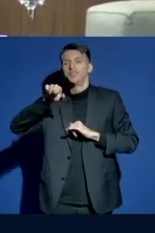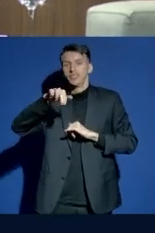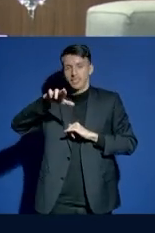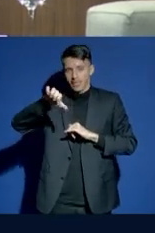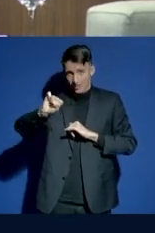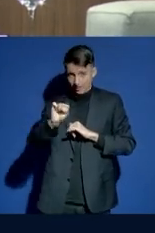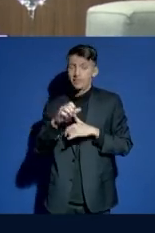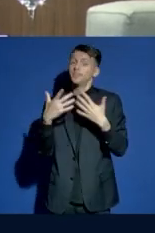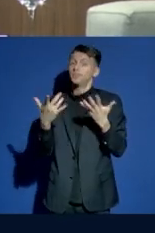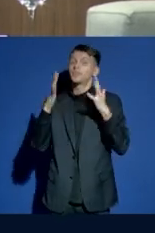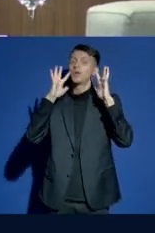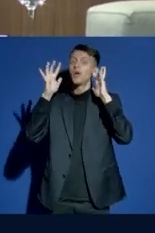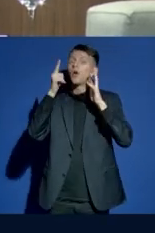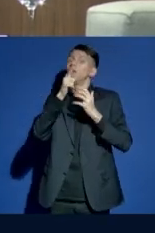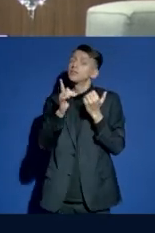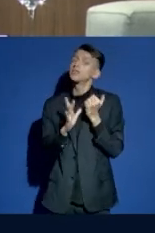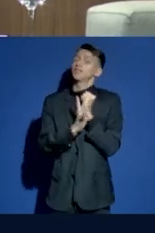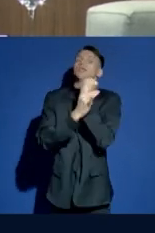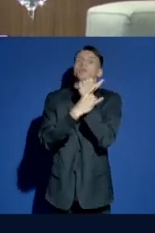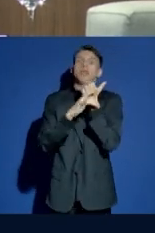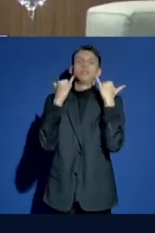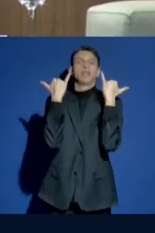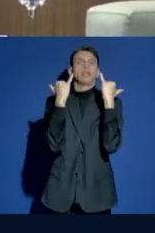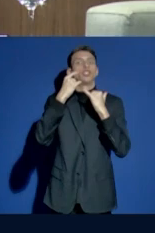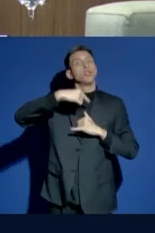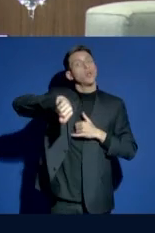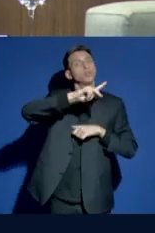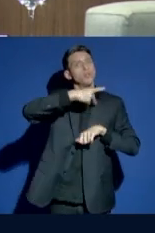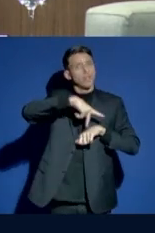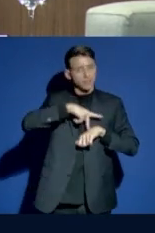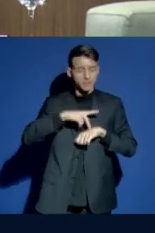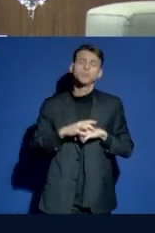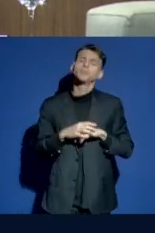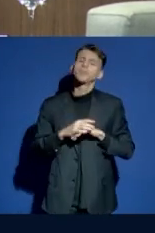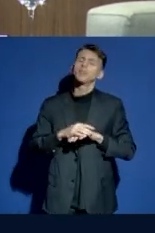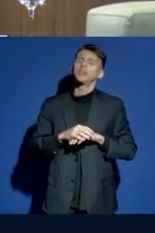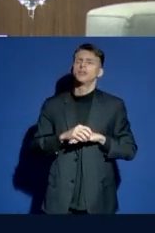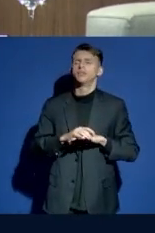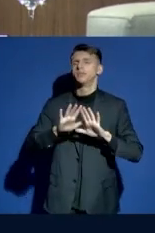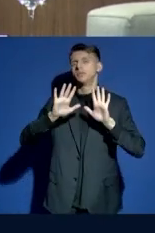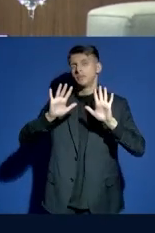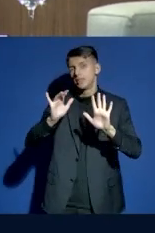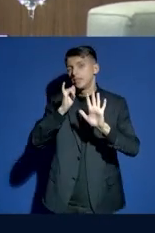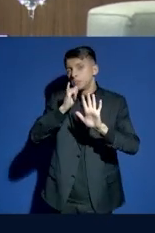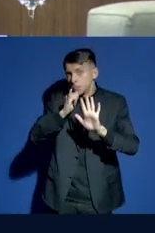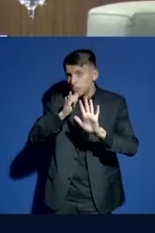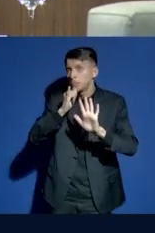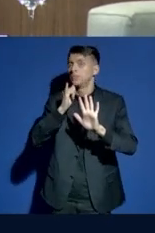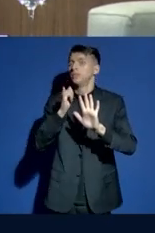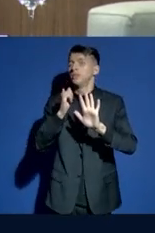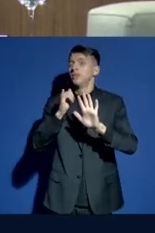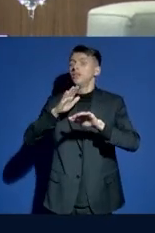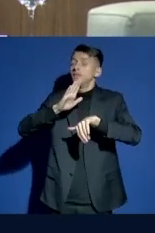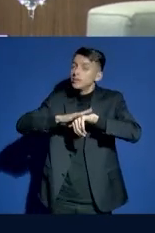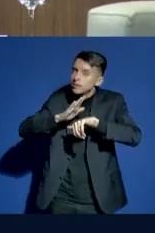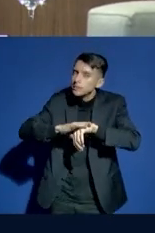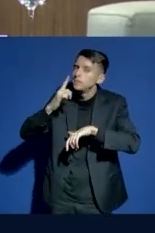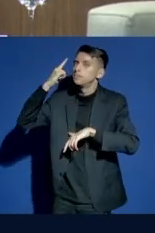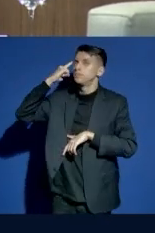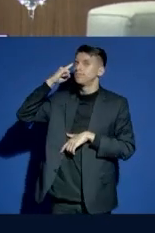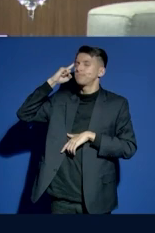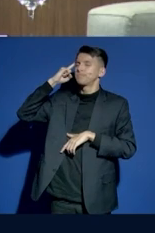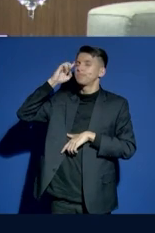cheios para manter a nossa segurança energética mas fazer isso é de forma racional